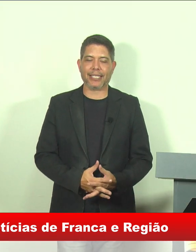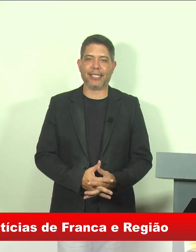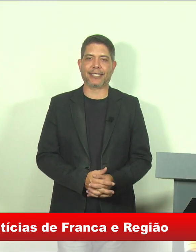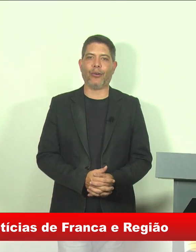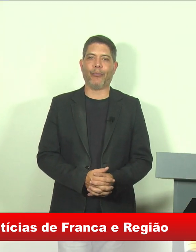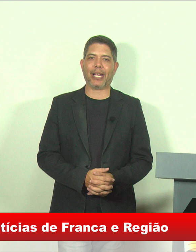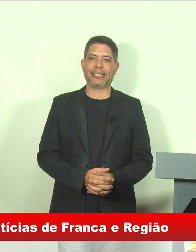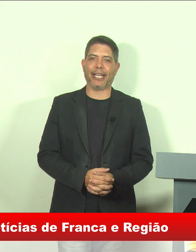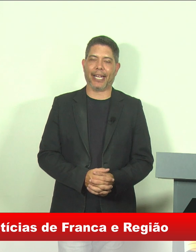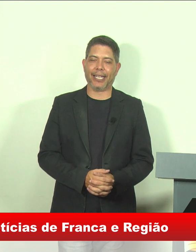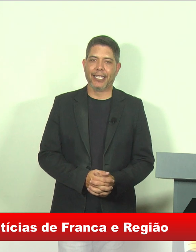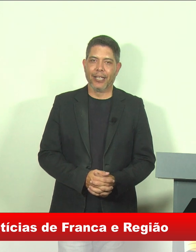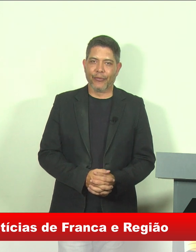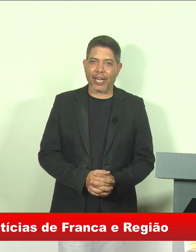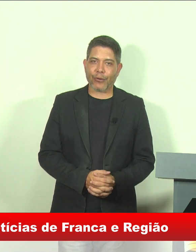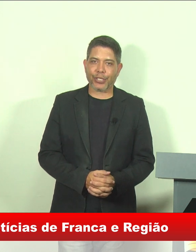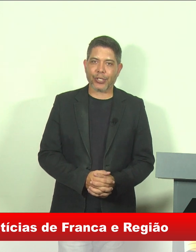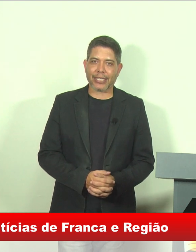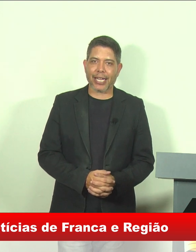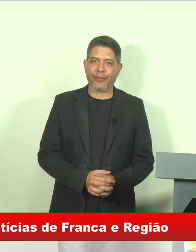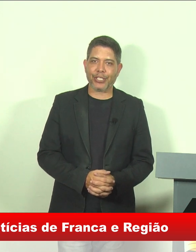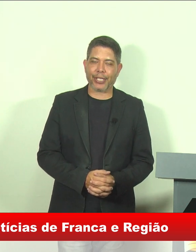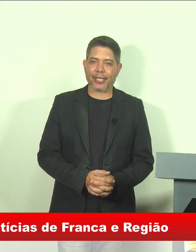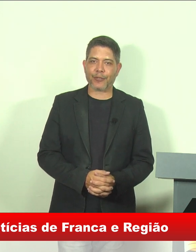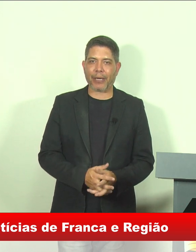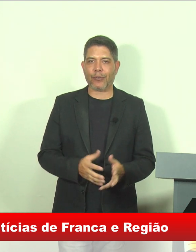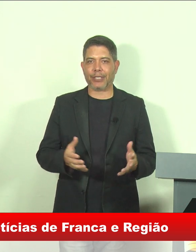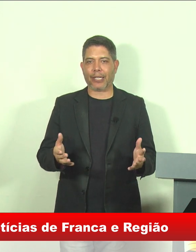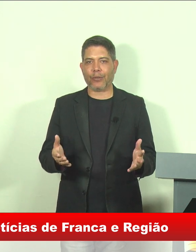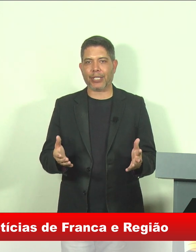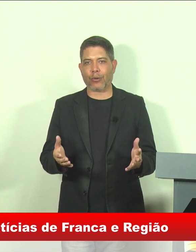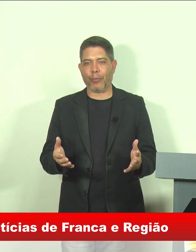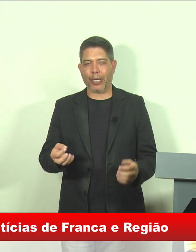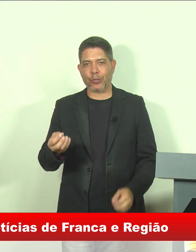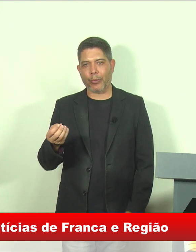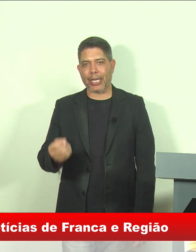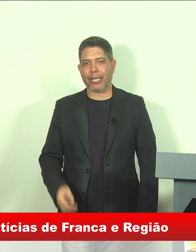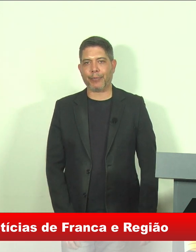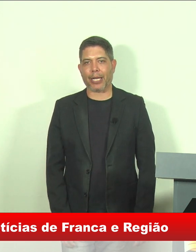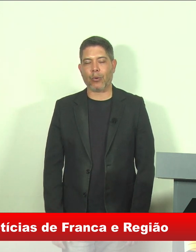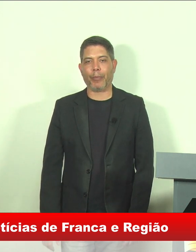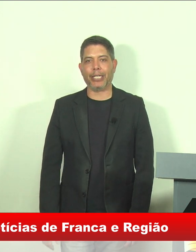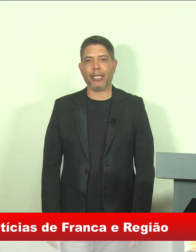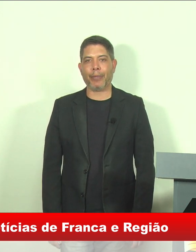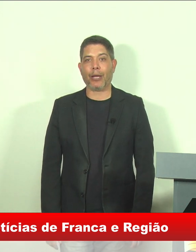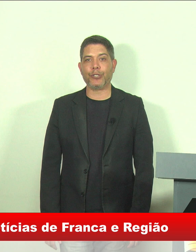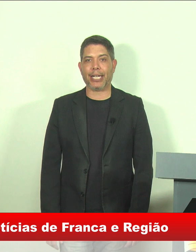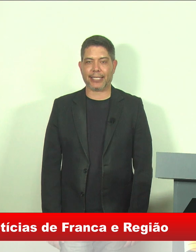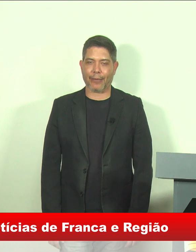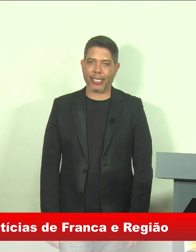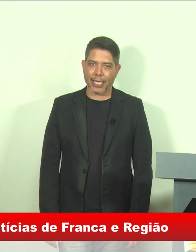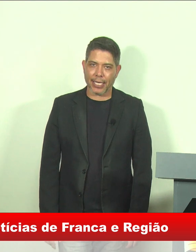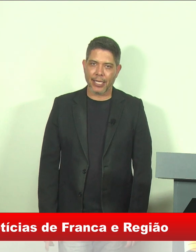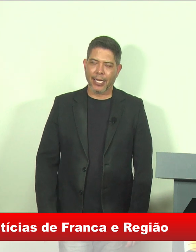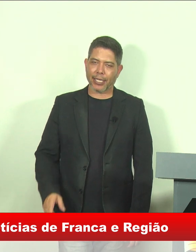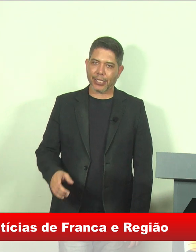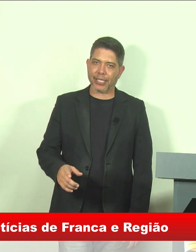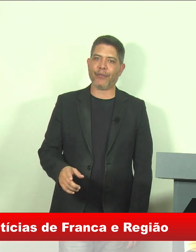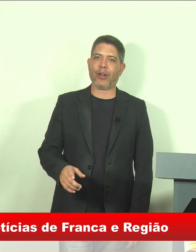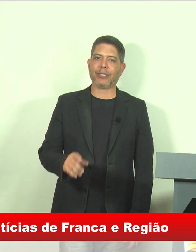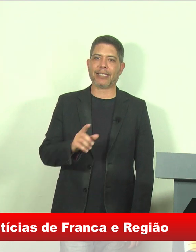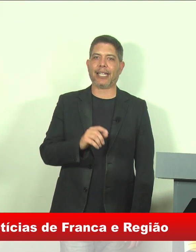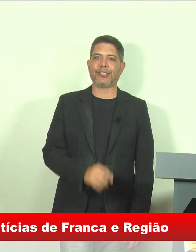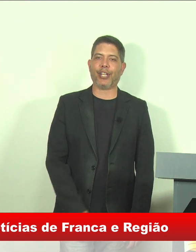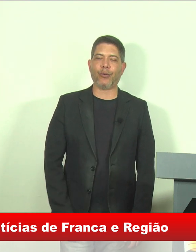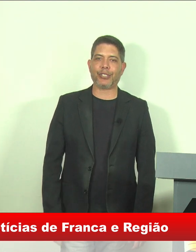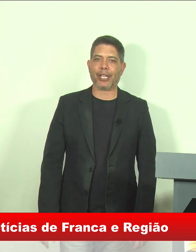técnico da seleção brasileira. Final de JR23, para você que nos acompanha, muito obrigado pela companhia, pela audiência. Amanhã a gente